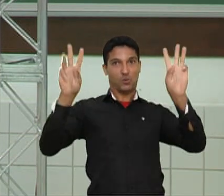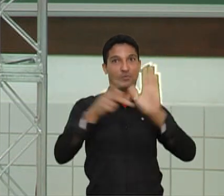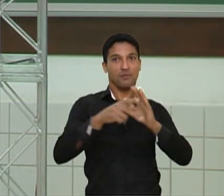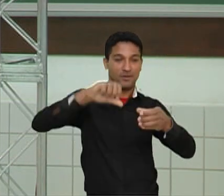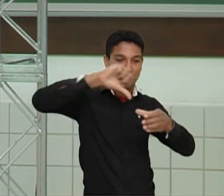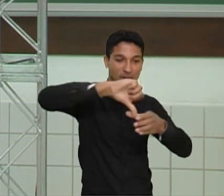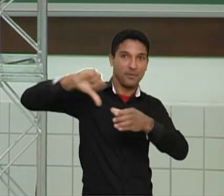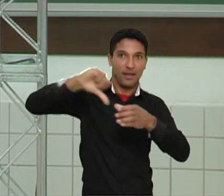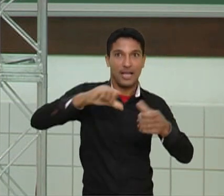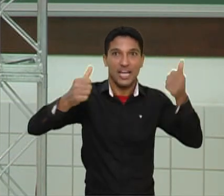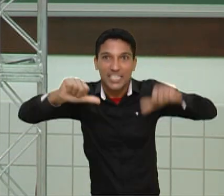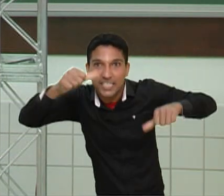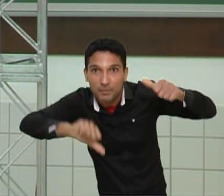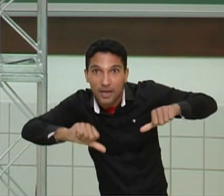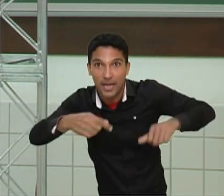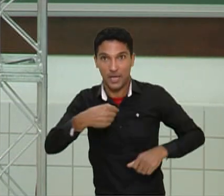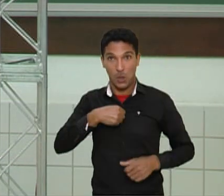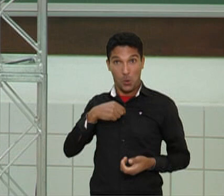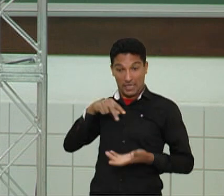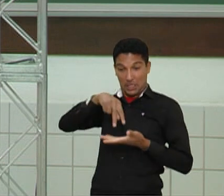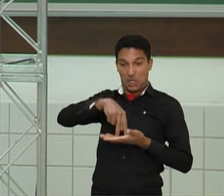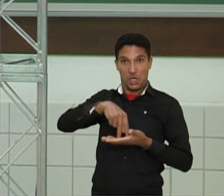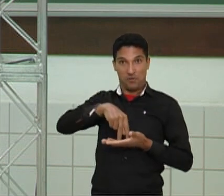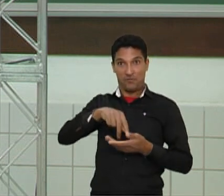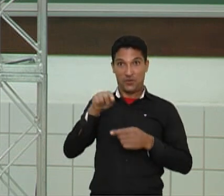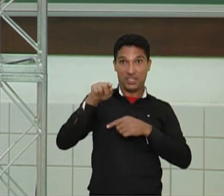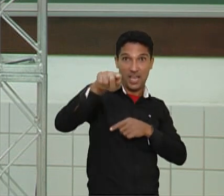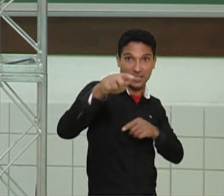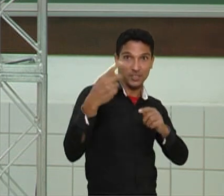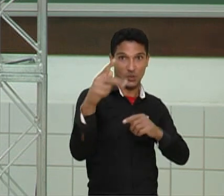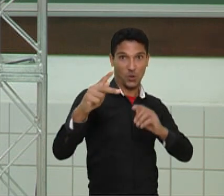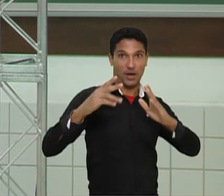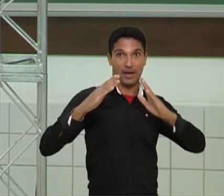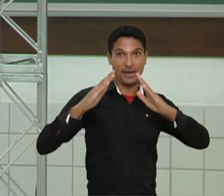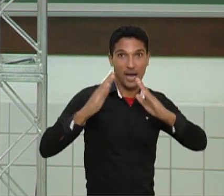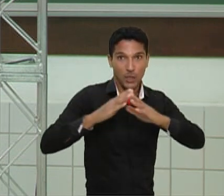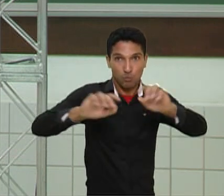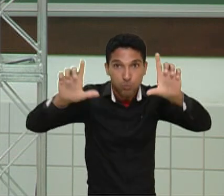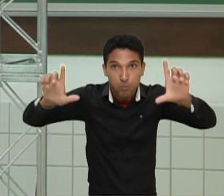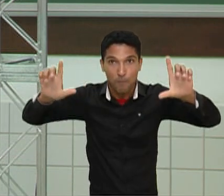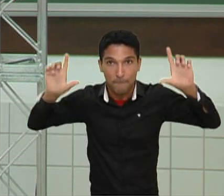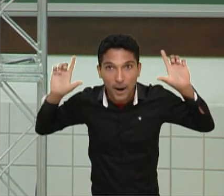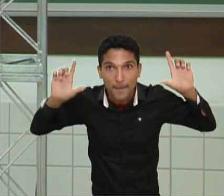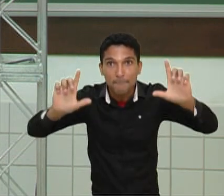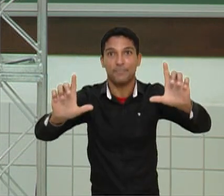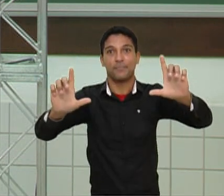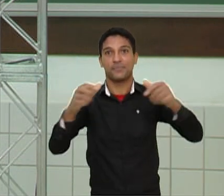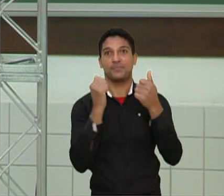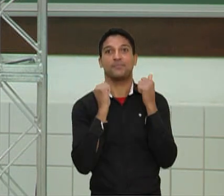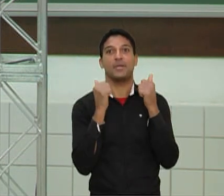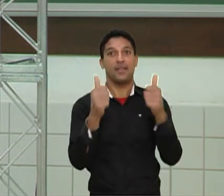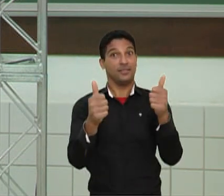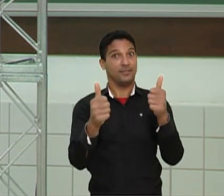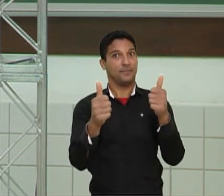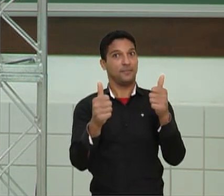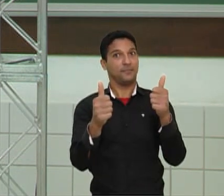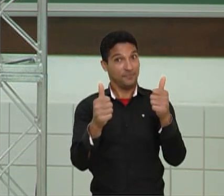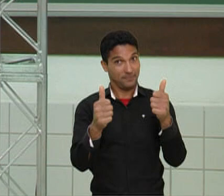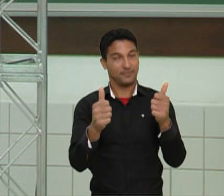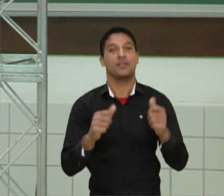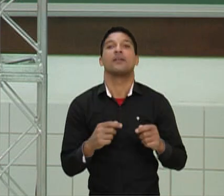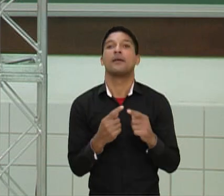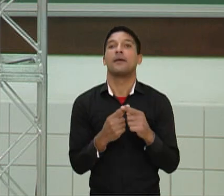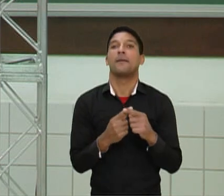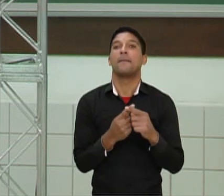química, eu daqui e você aí da sua casa, beleza, galera? Mas antes da gente começar,